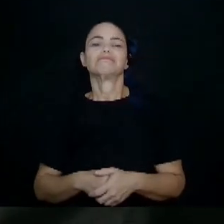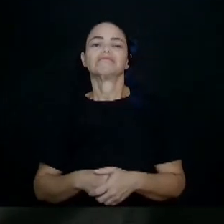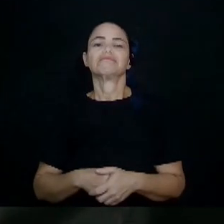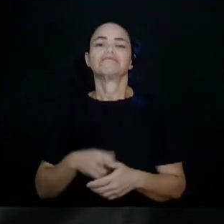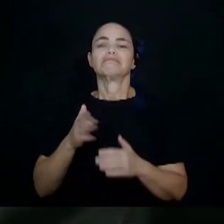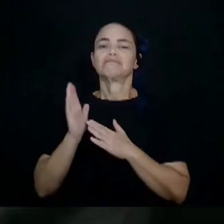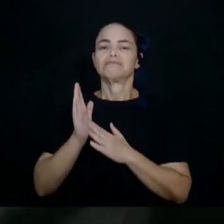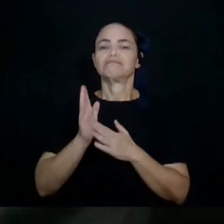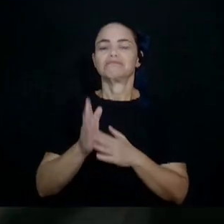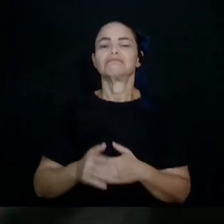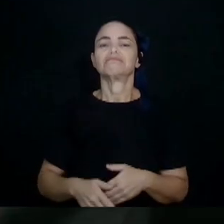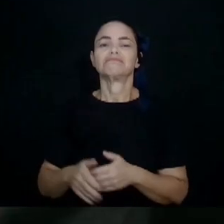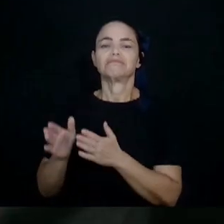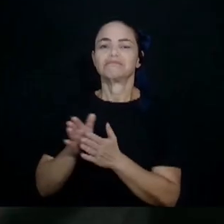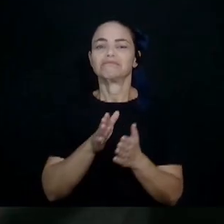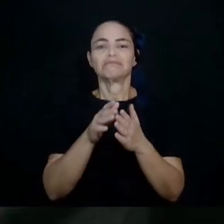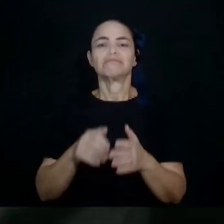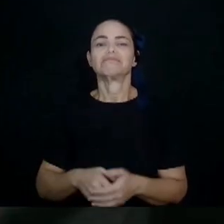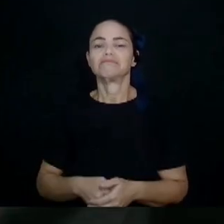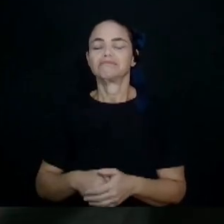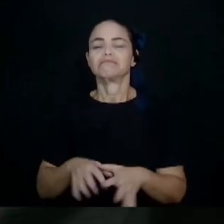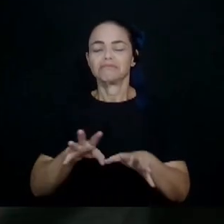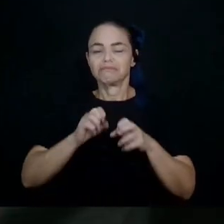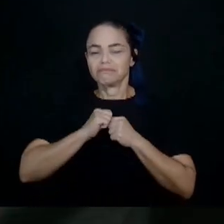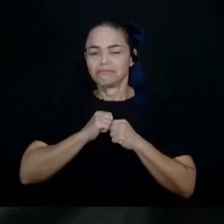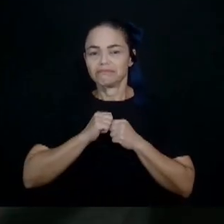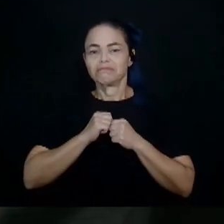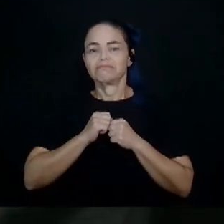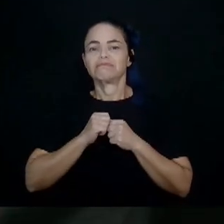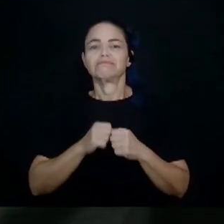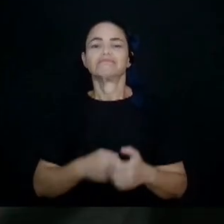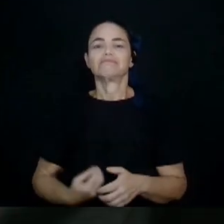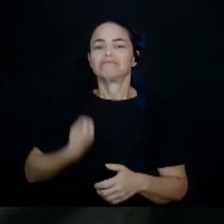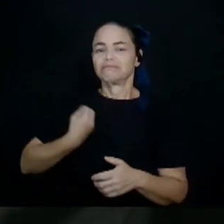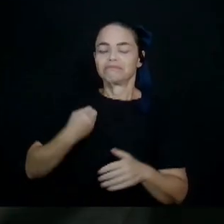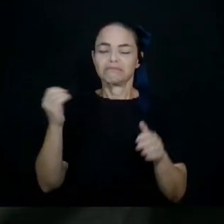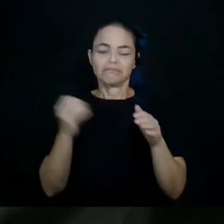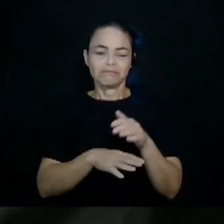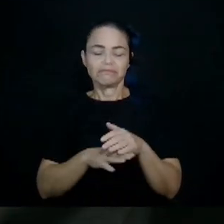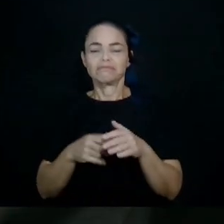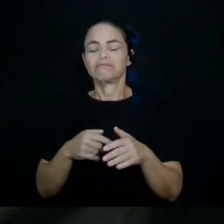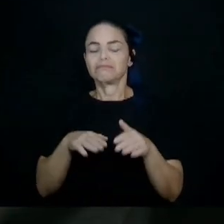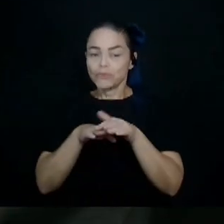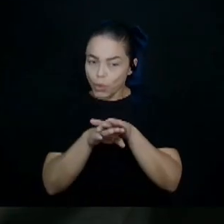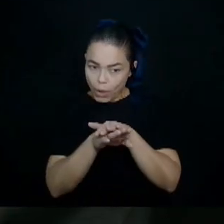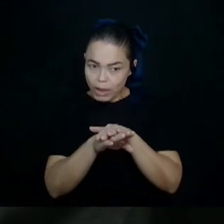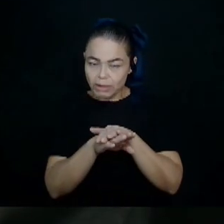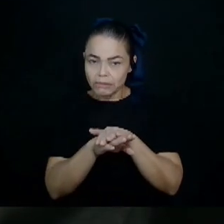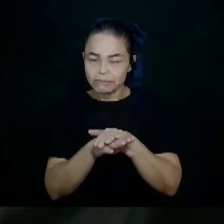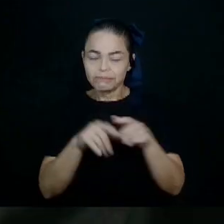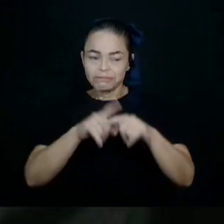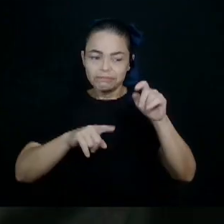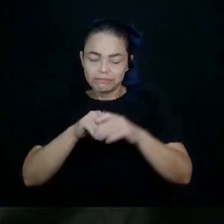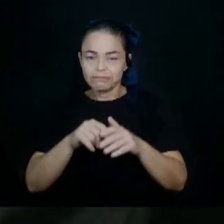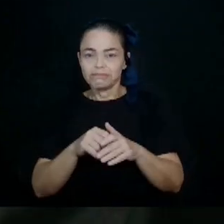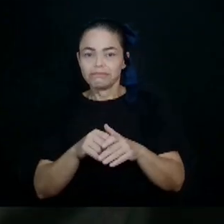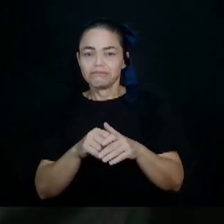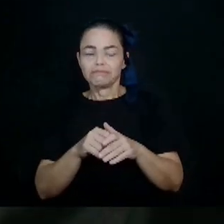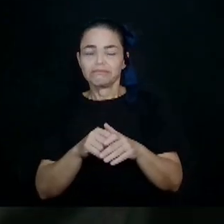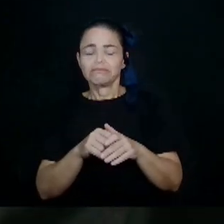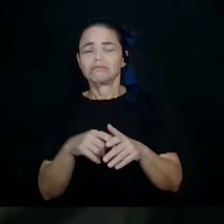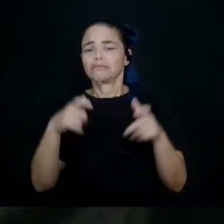nosso caminho. E guardar faz parte da vida, né? Mas quando o objeto ocupa o lugar da pessoa,